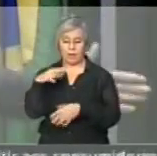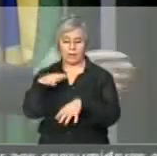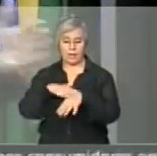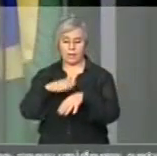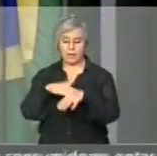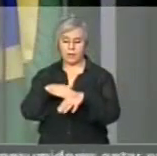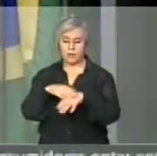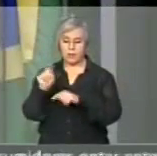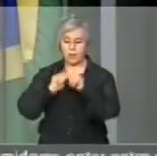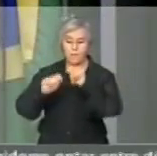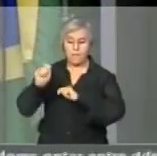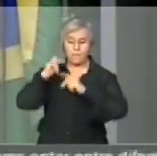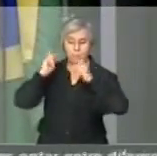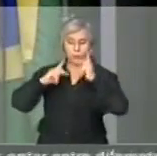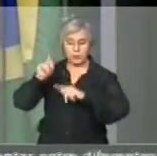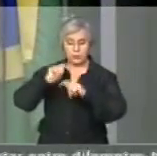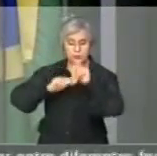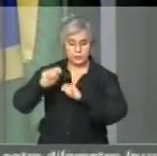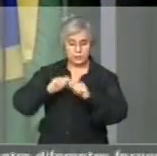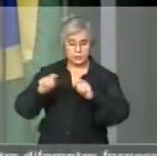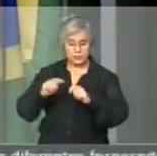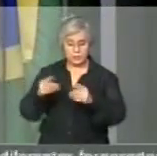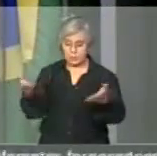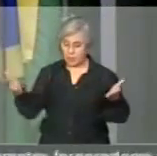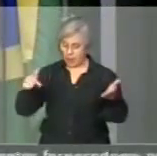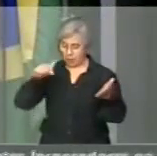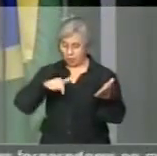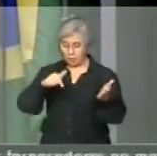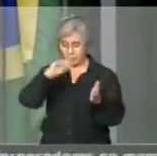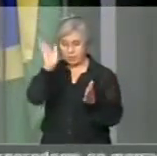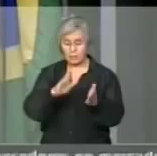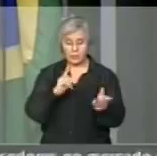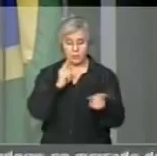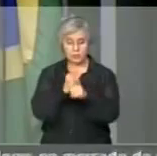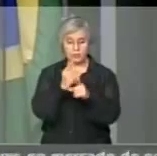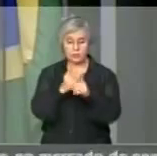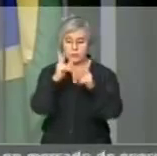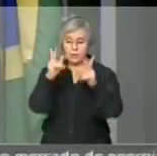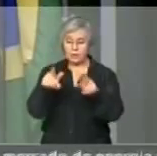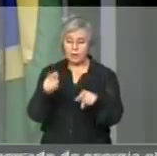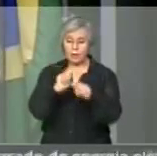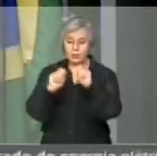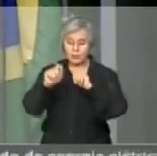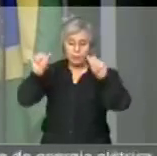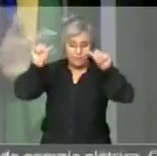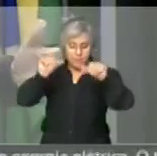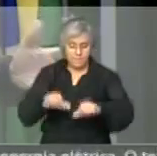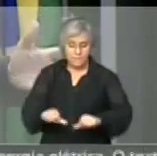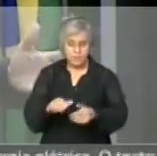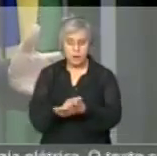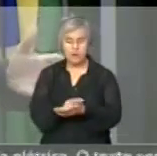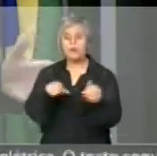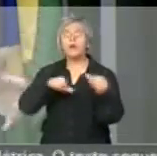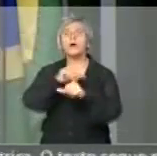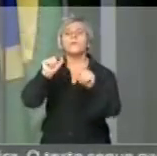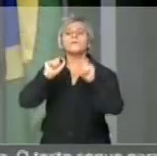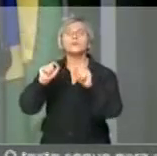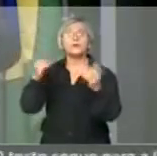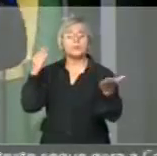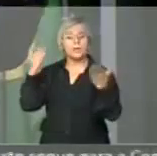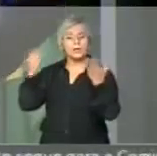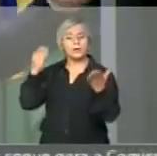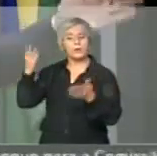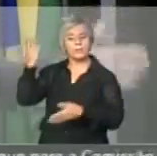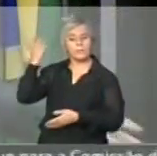nós transformamos no tempo e encontramos a mesma economia aos frangalhos. O que mudou? O que